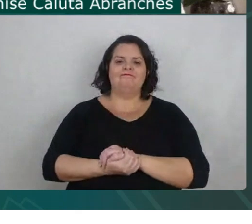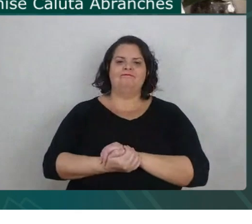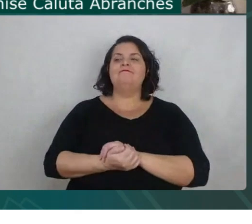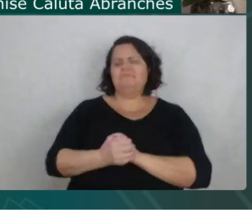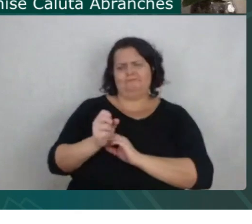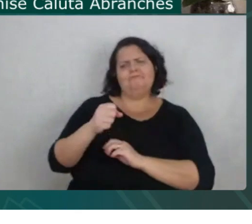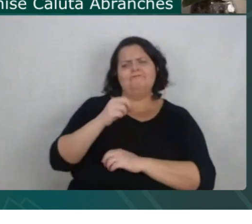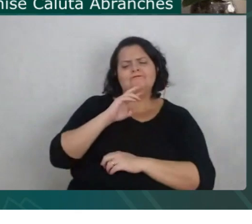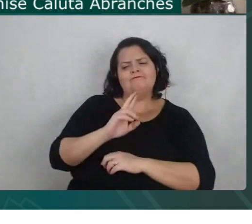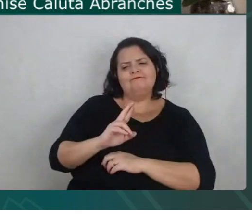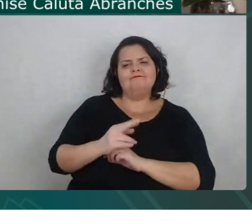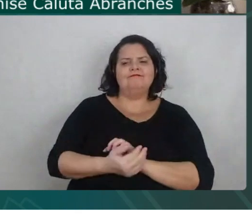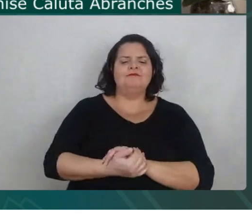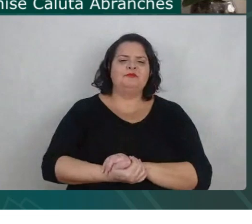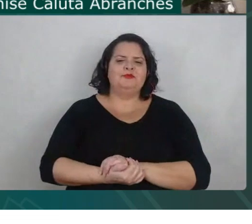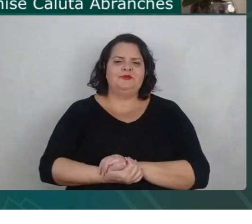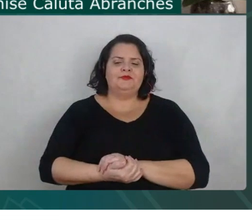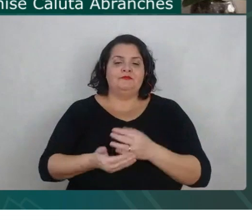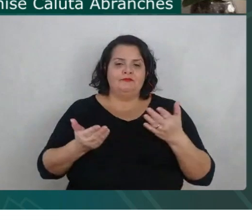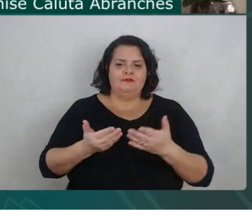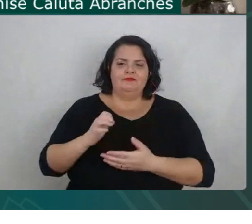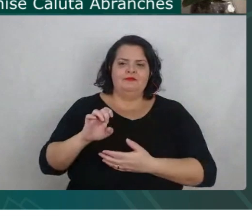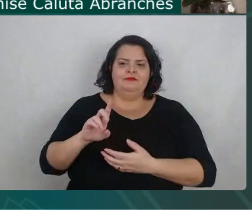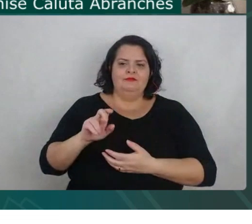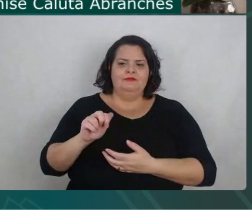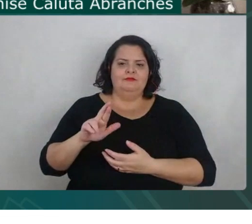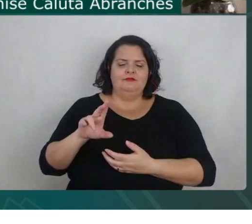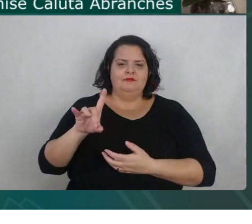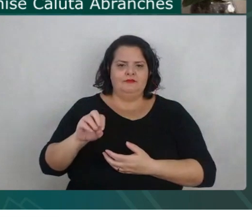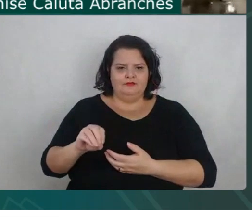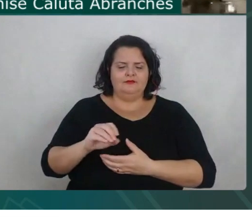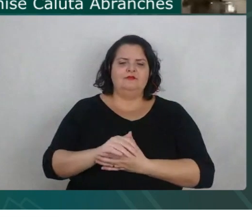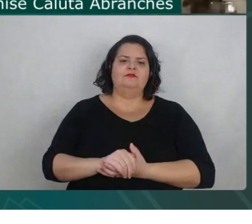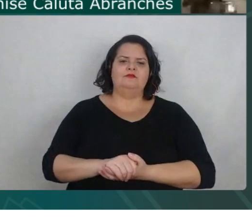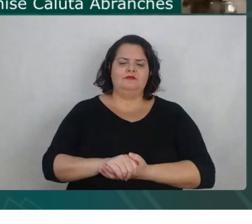Respondeu. Eduardo, dentro